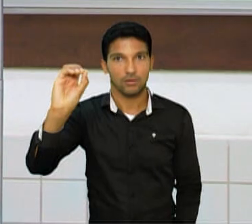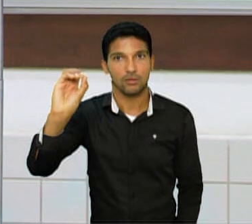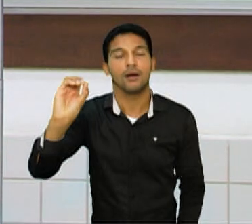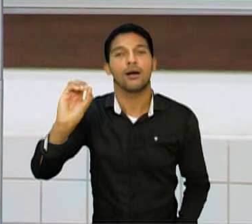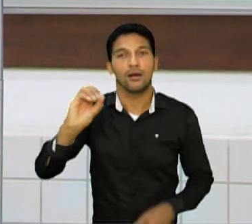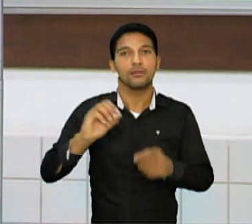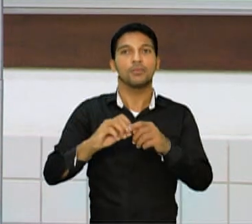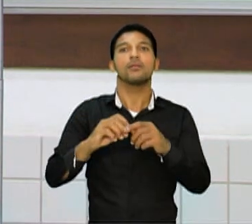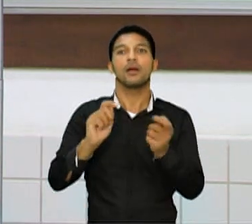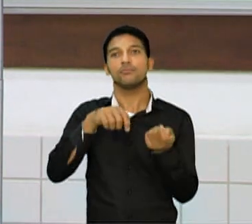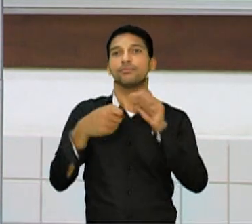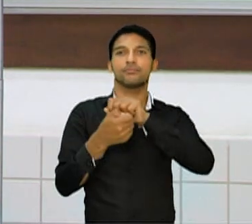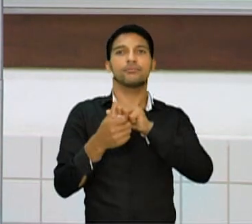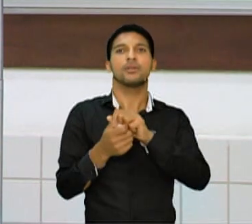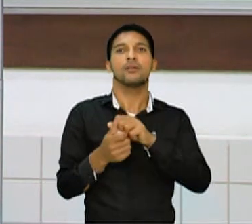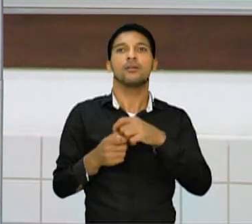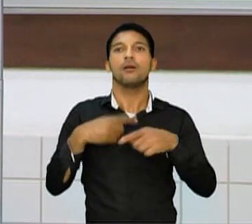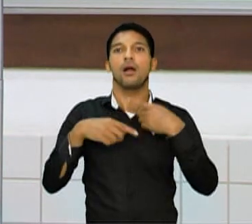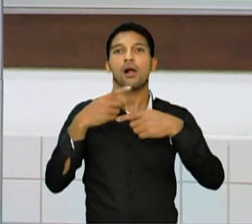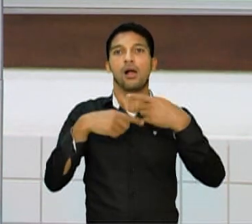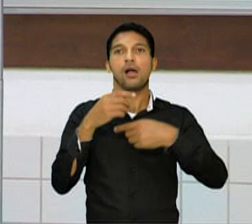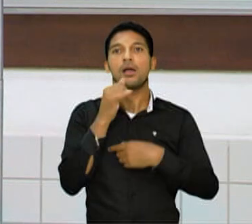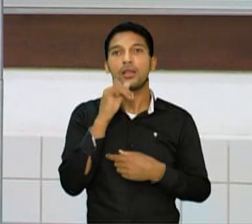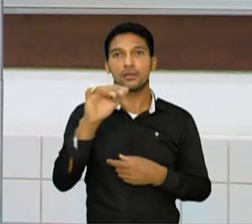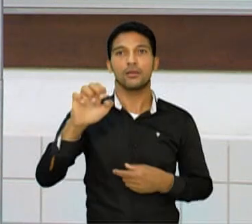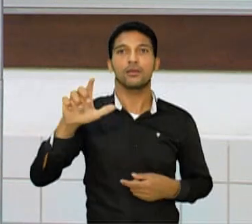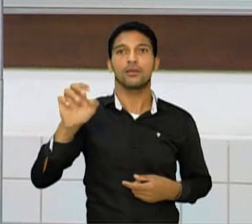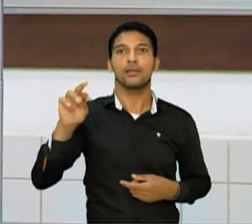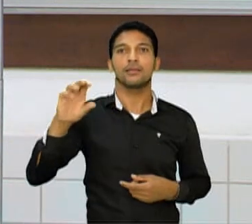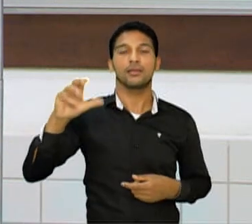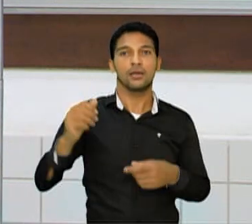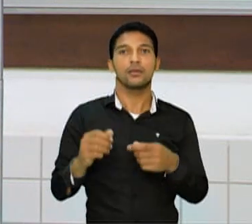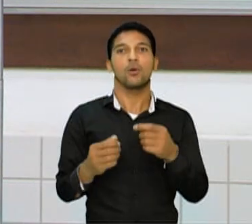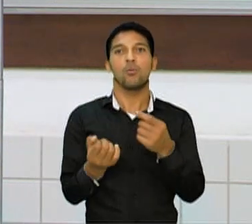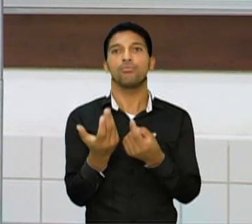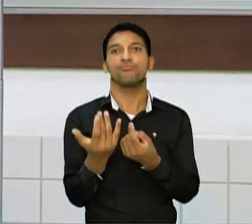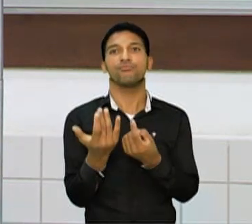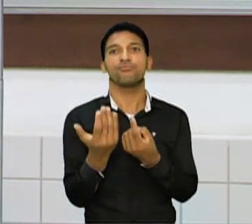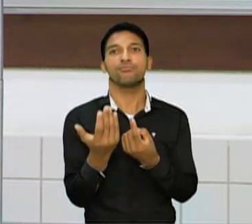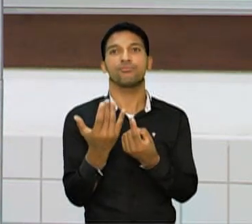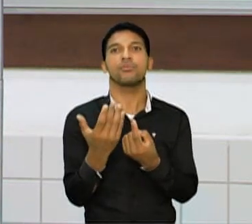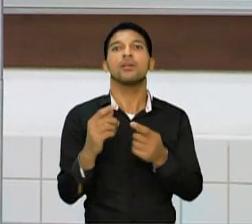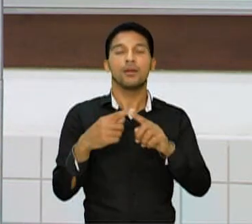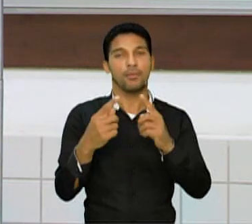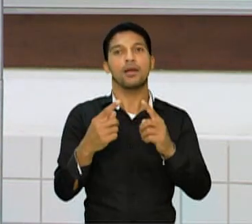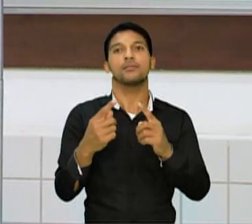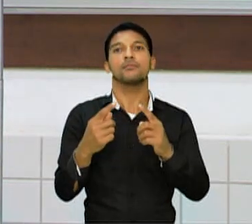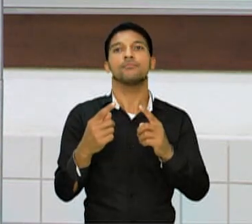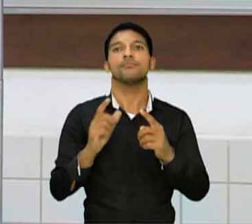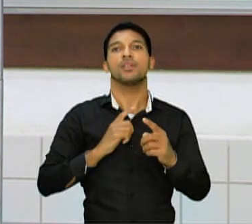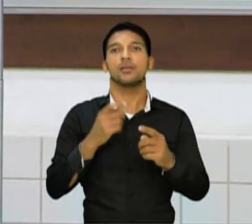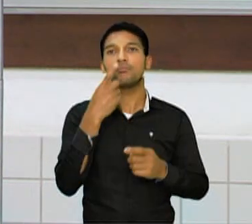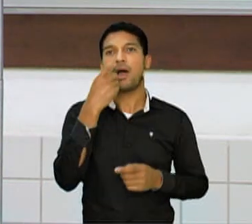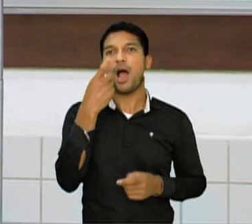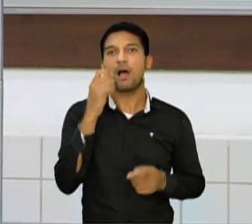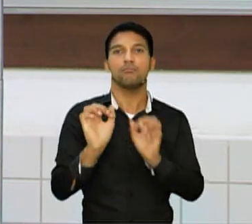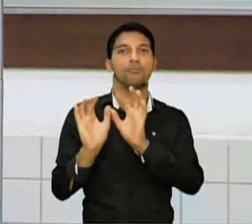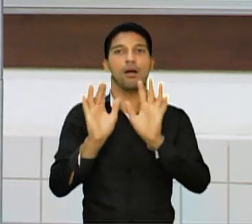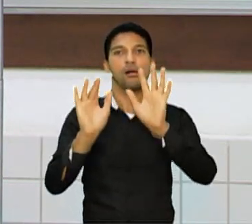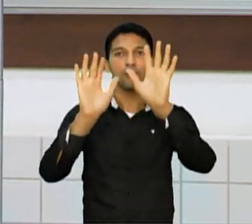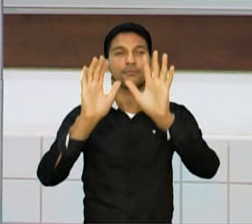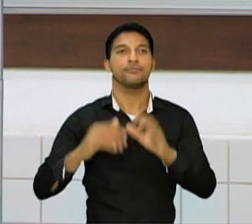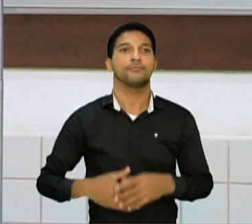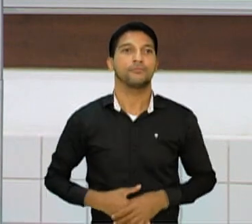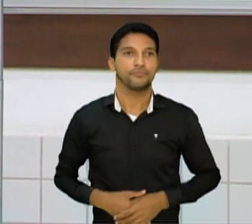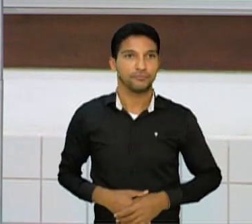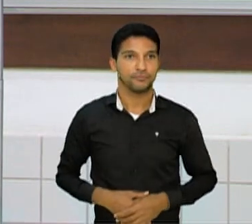uma nova situação a ser destacada, que é a emissão de poluentes. Na continuação, para ver o elemento da imagem de maneira mais